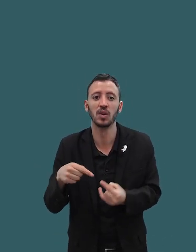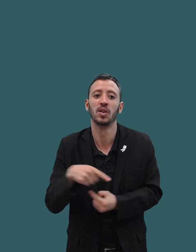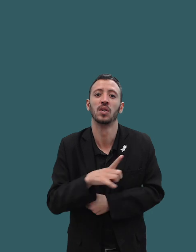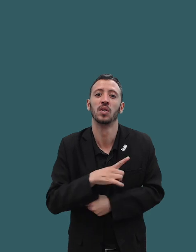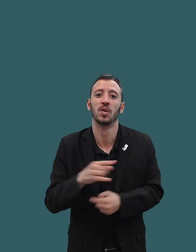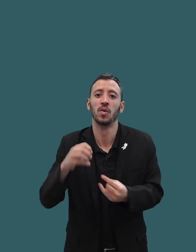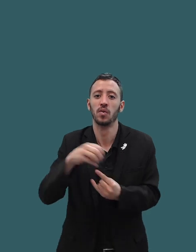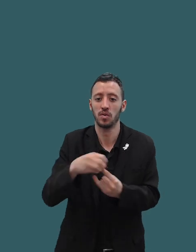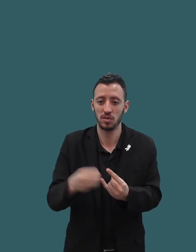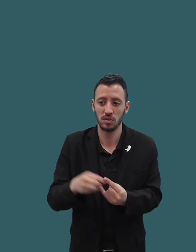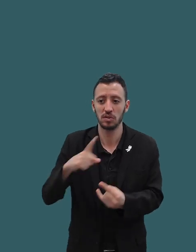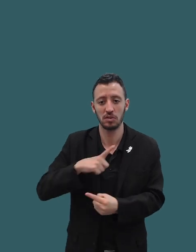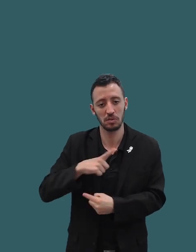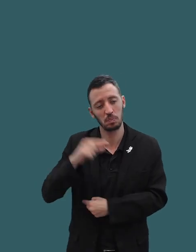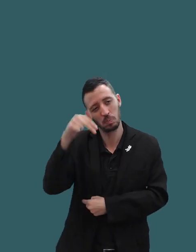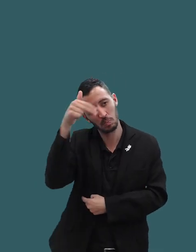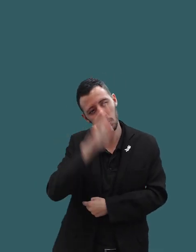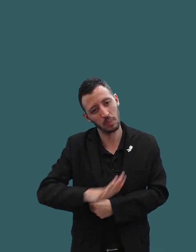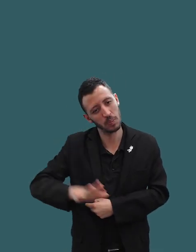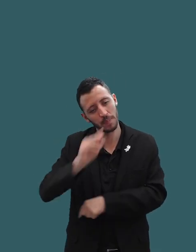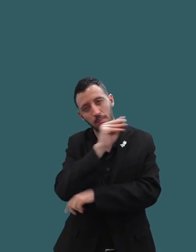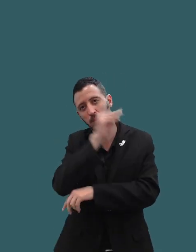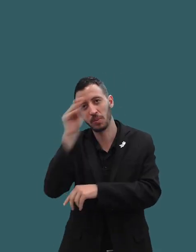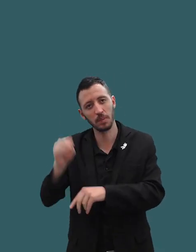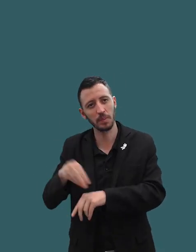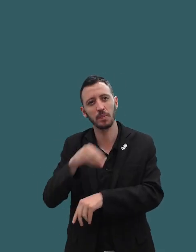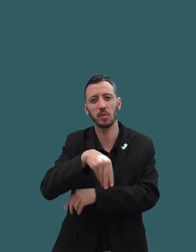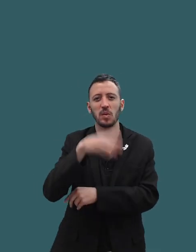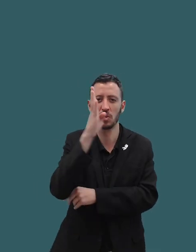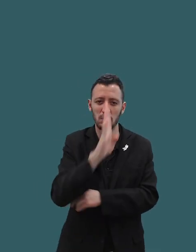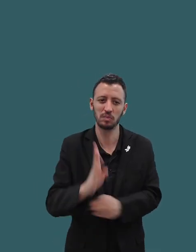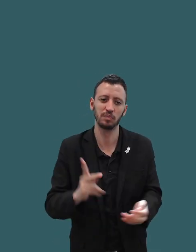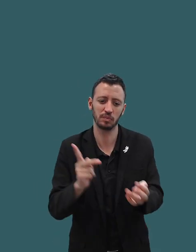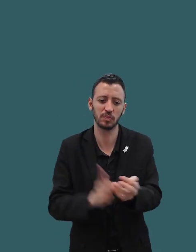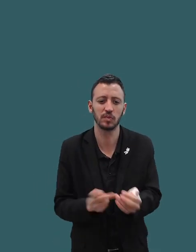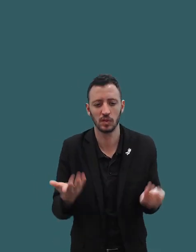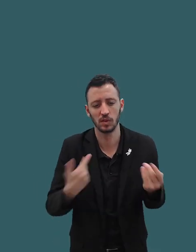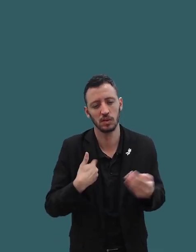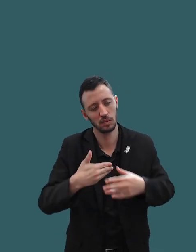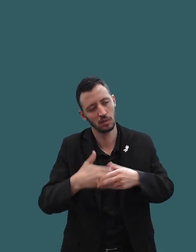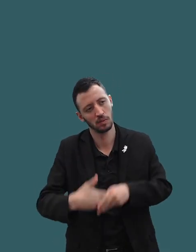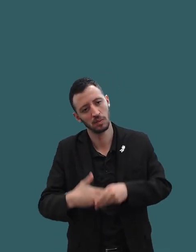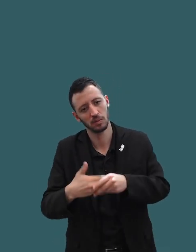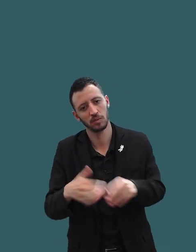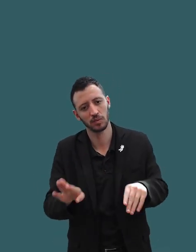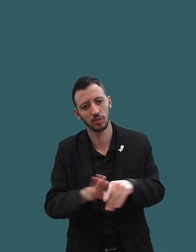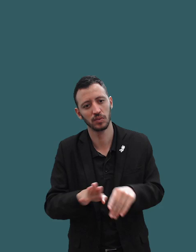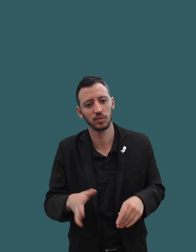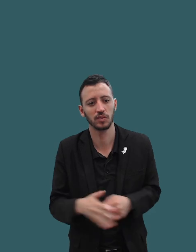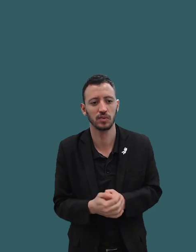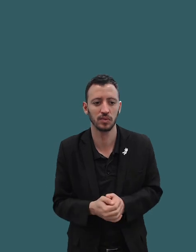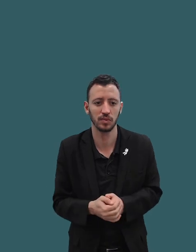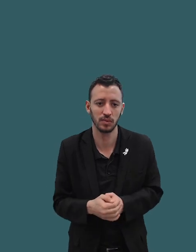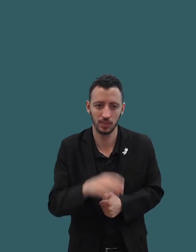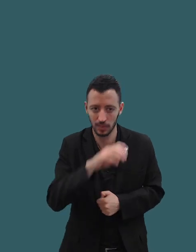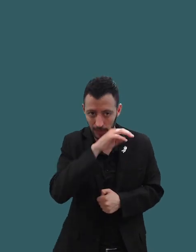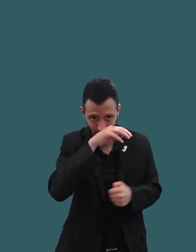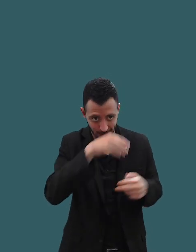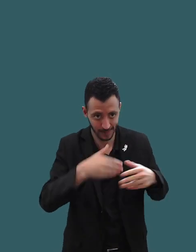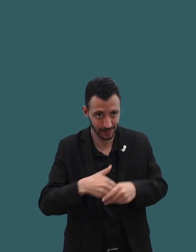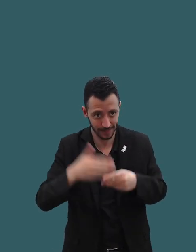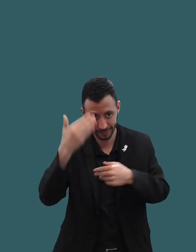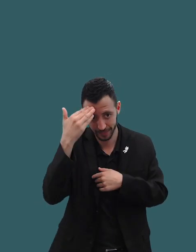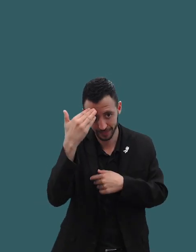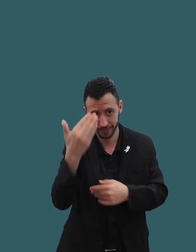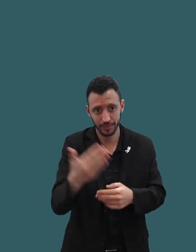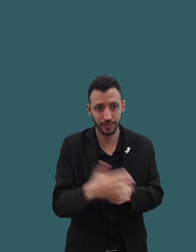de verdade. Então, a Fiocruz Brasília é fundamental, quero cumprimentar ela e cumprimentar, agradecer,